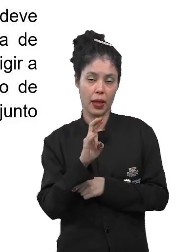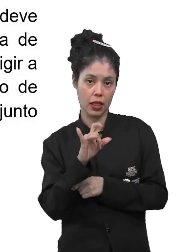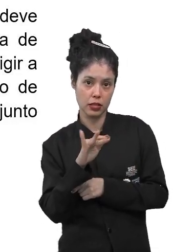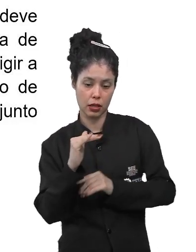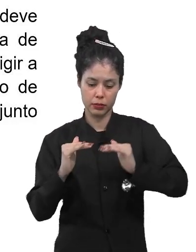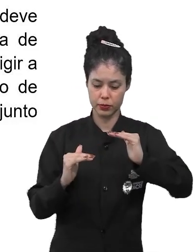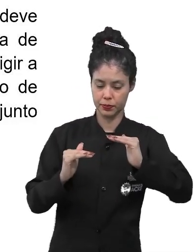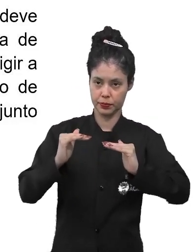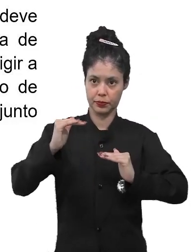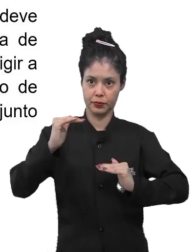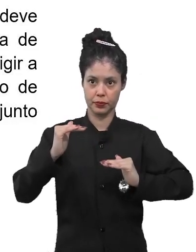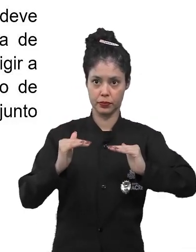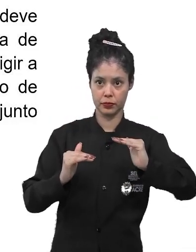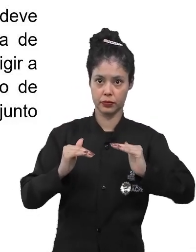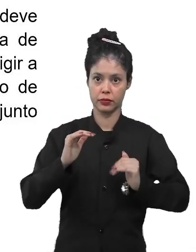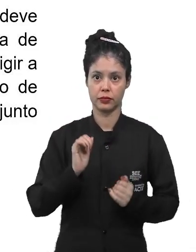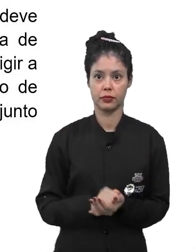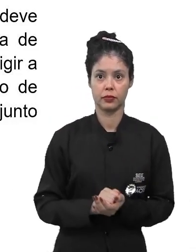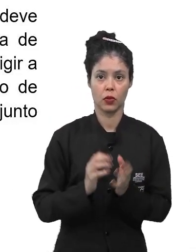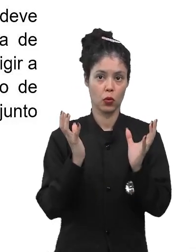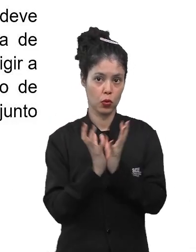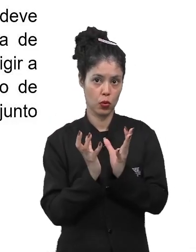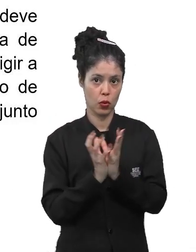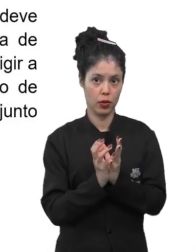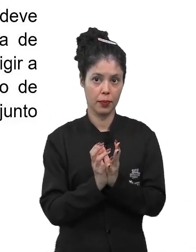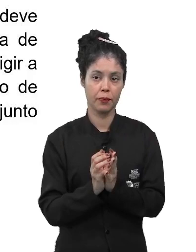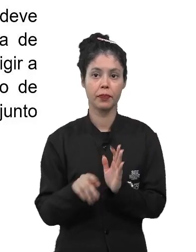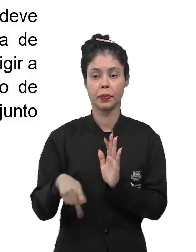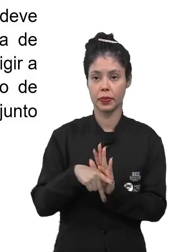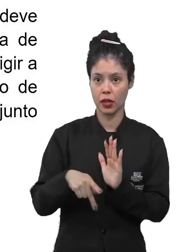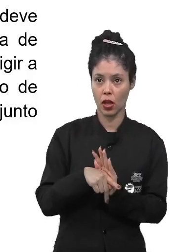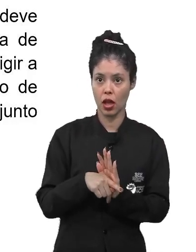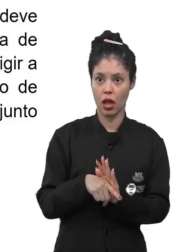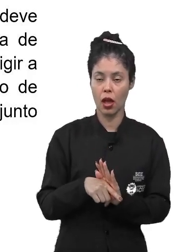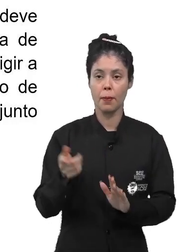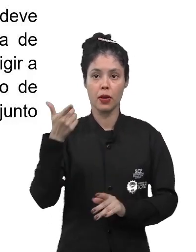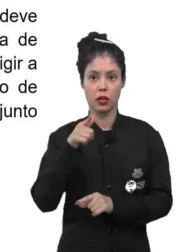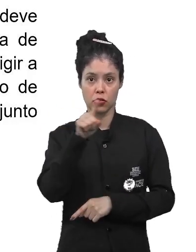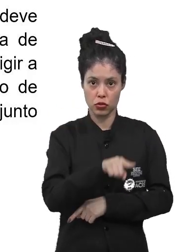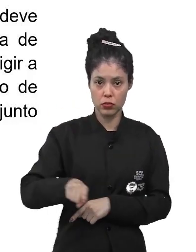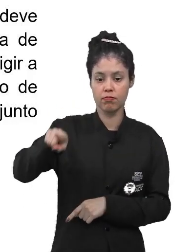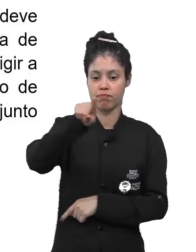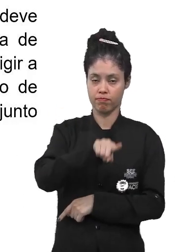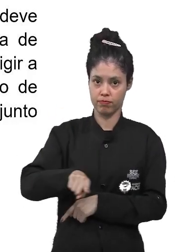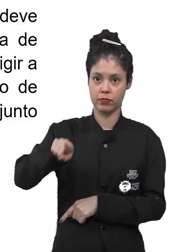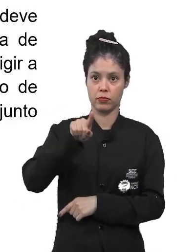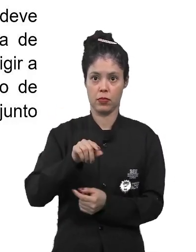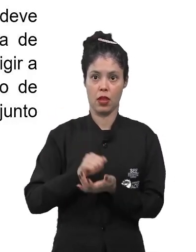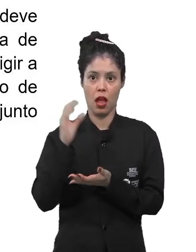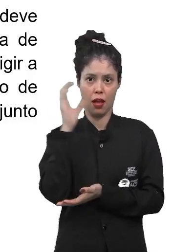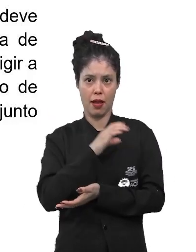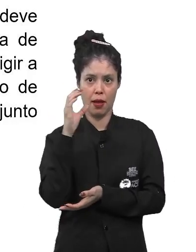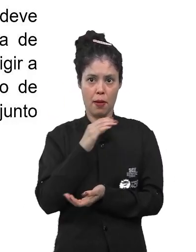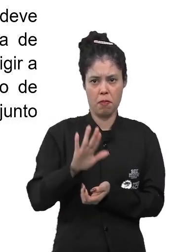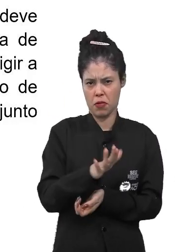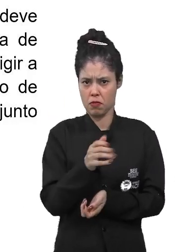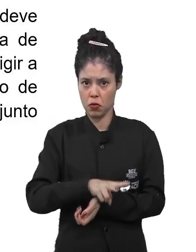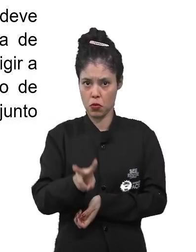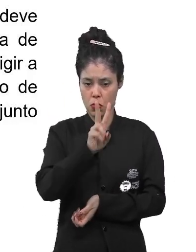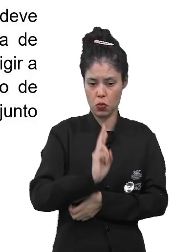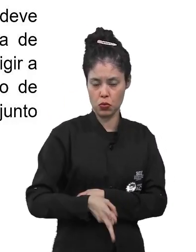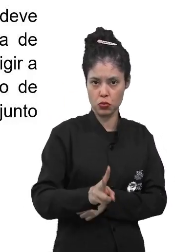máquina de balanceamento na qual o conjunto de roda e pneu é colocado para girar uma velocidade de valor